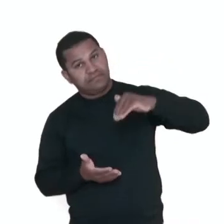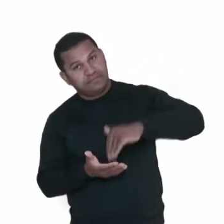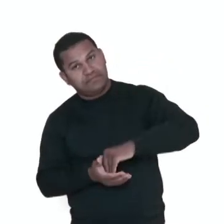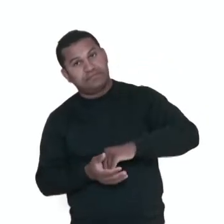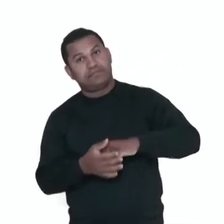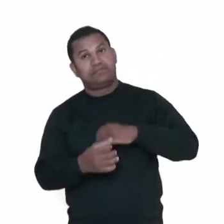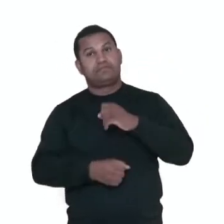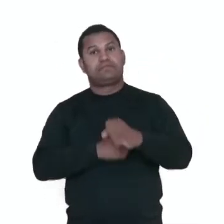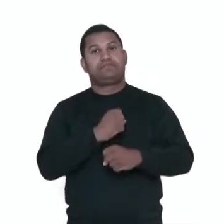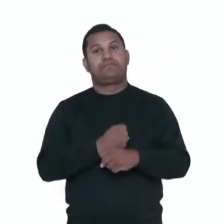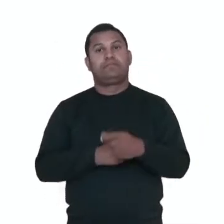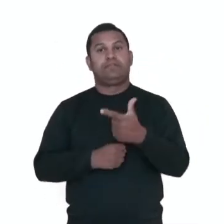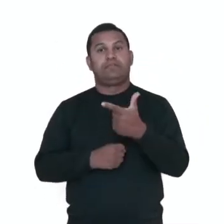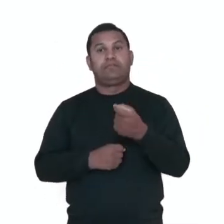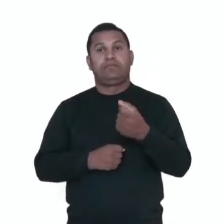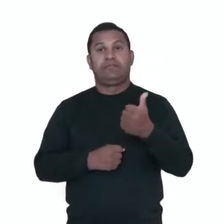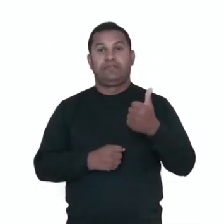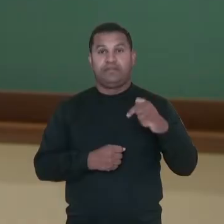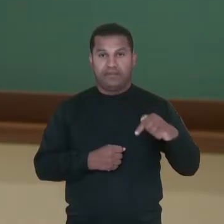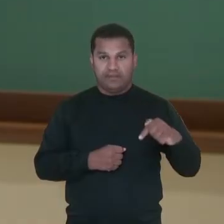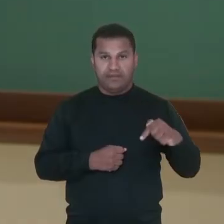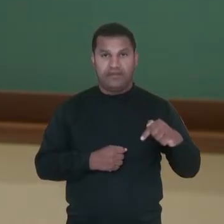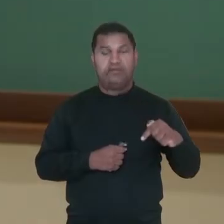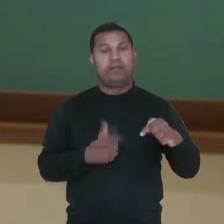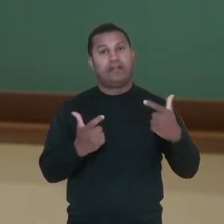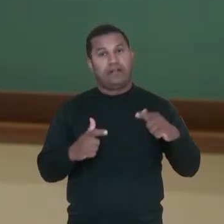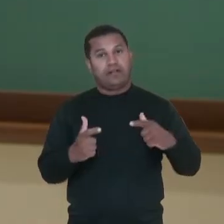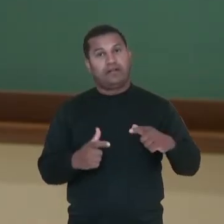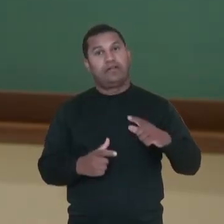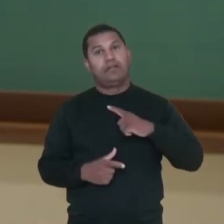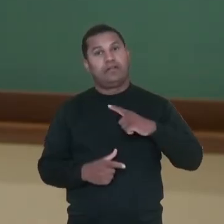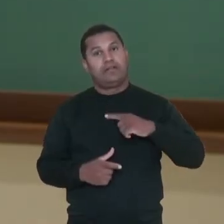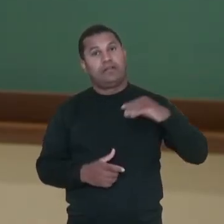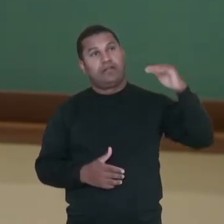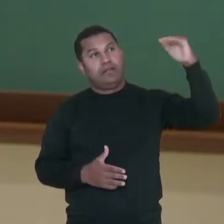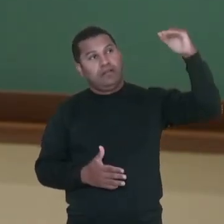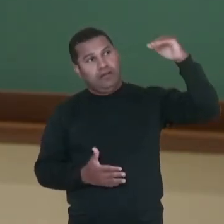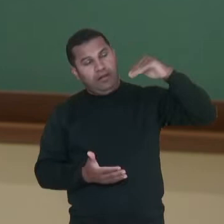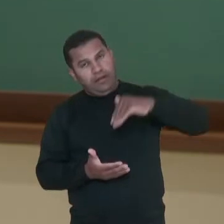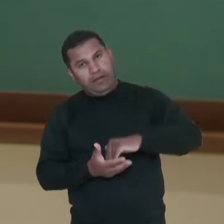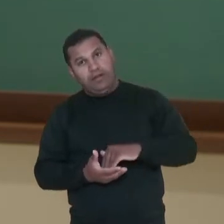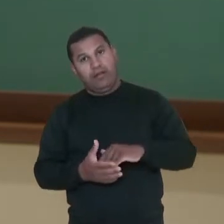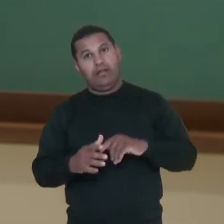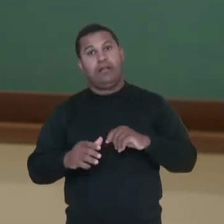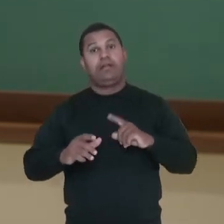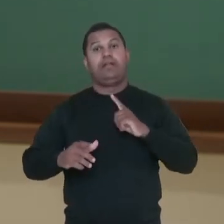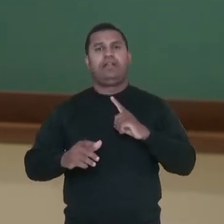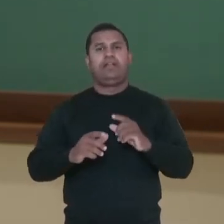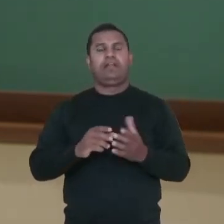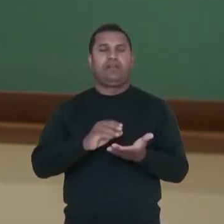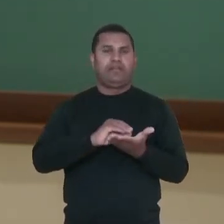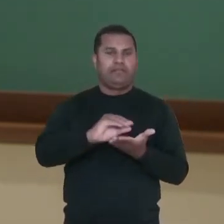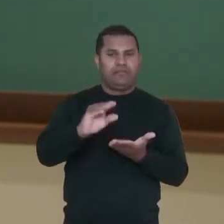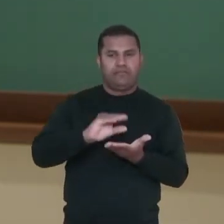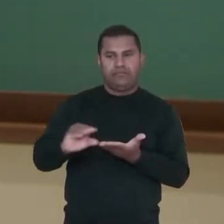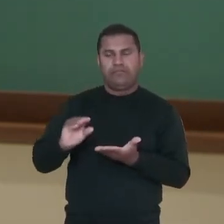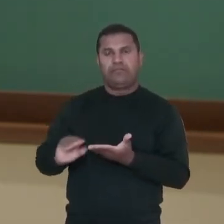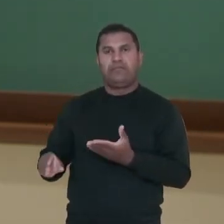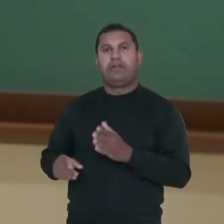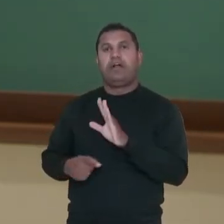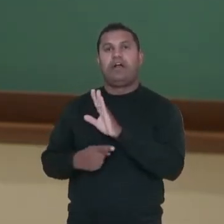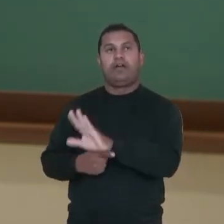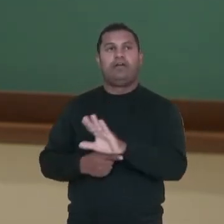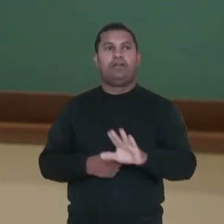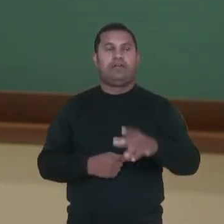na pobreza extrema, no caso. Porque, por exemplo, tivemos a distribuição aí de programas sociais, né, que ajudou com recurso